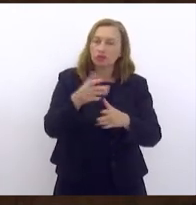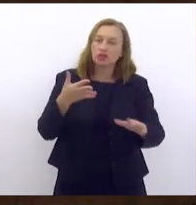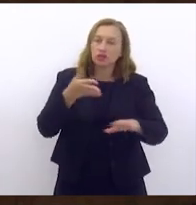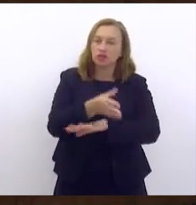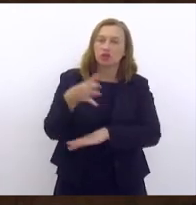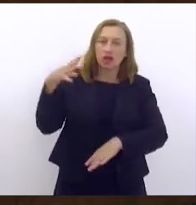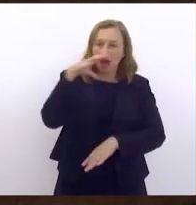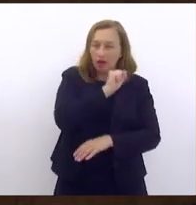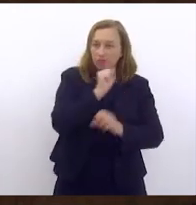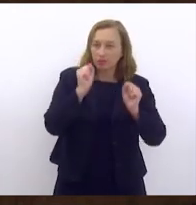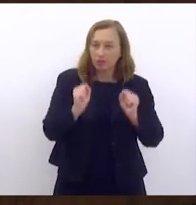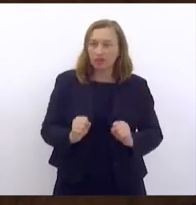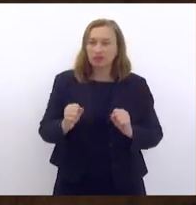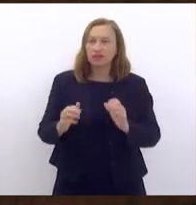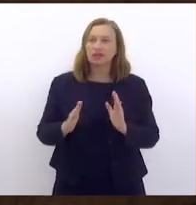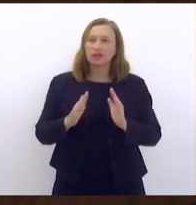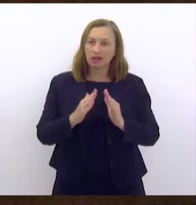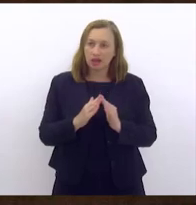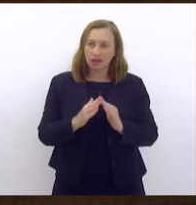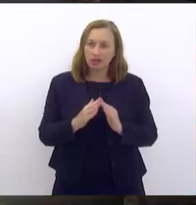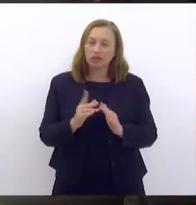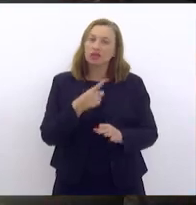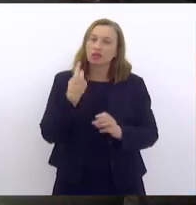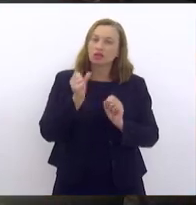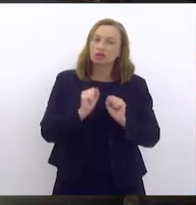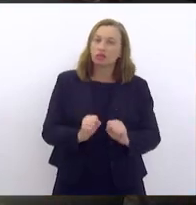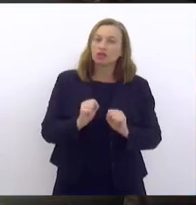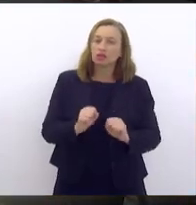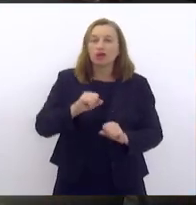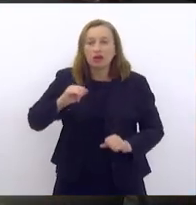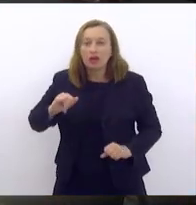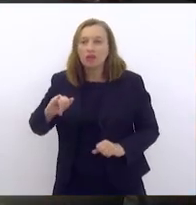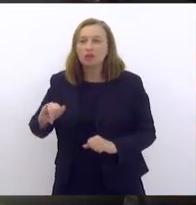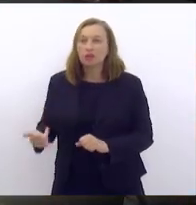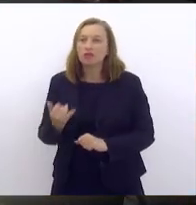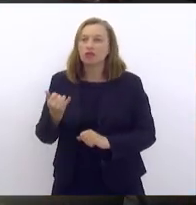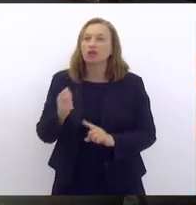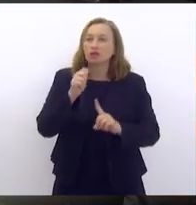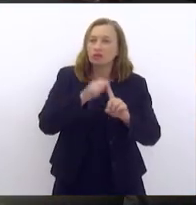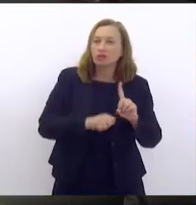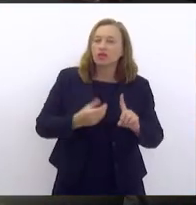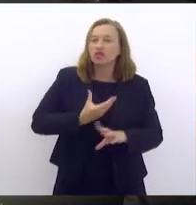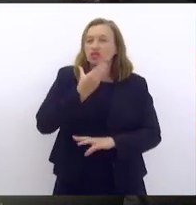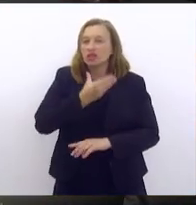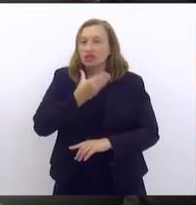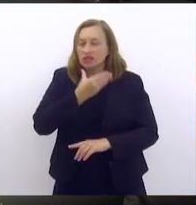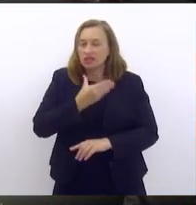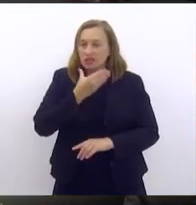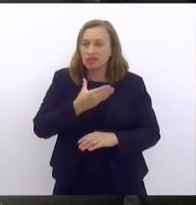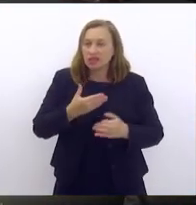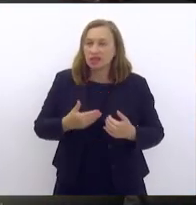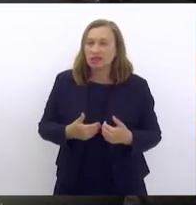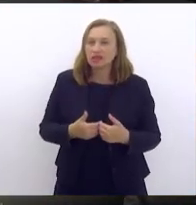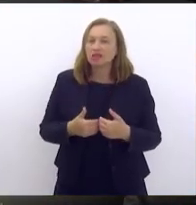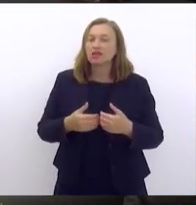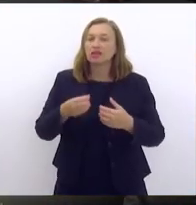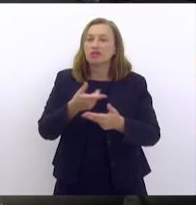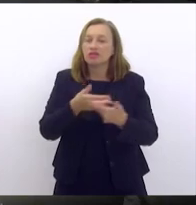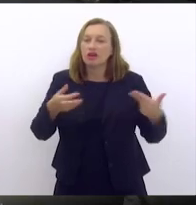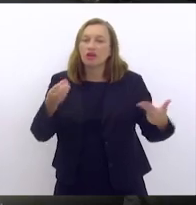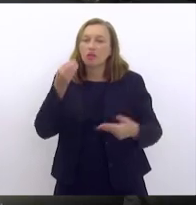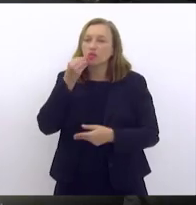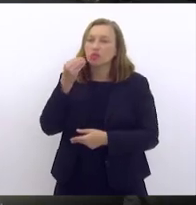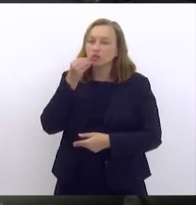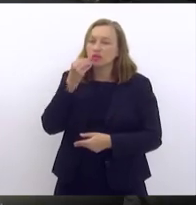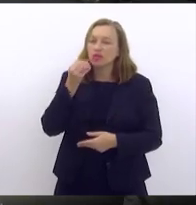o mais rápido possível a essa casa e que possamos aproveitar o mês de dezembro, essa janela de oportunidade que é